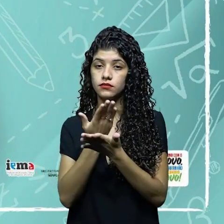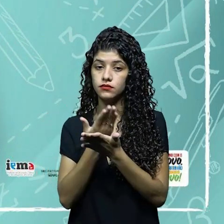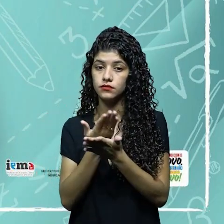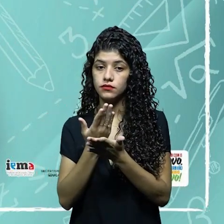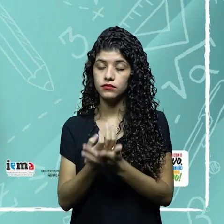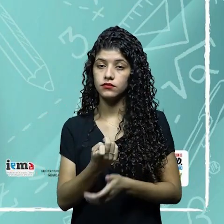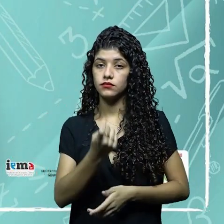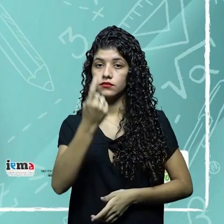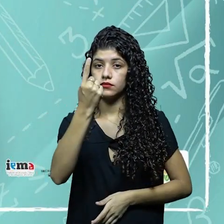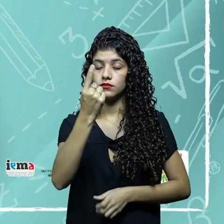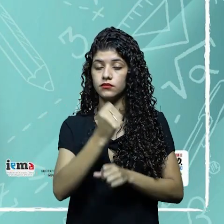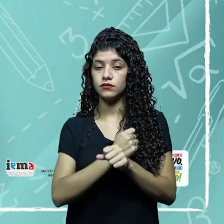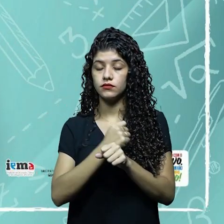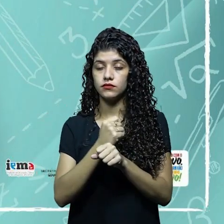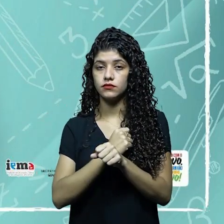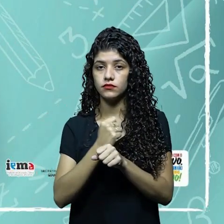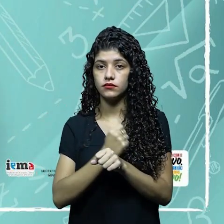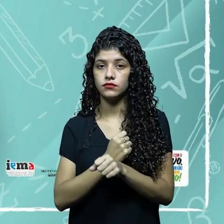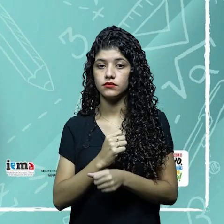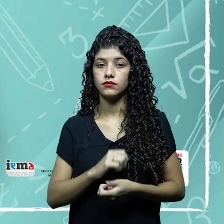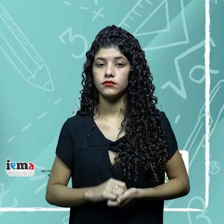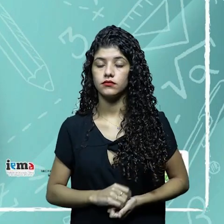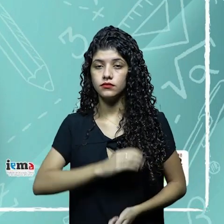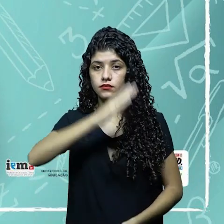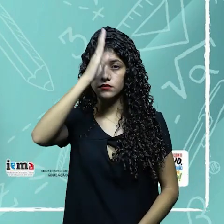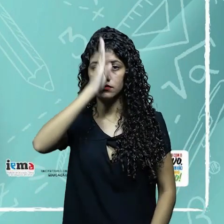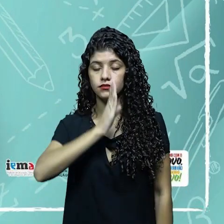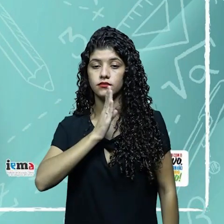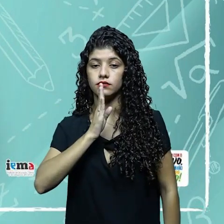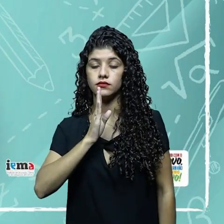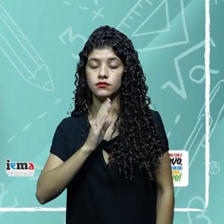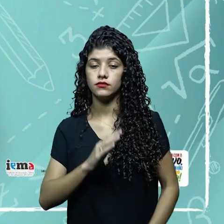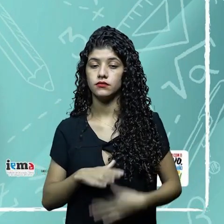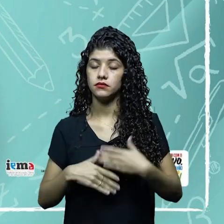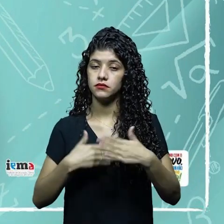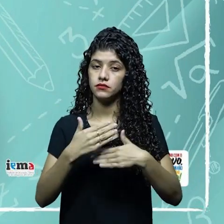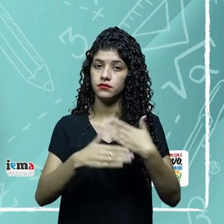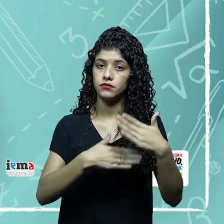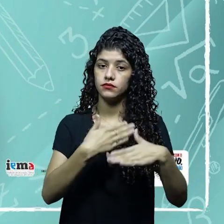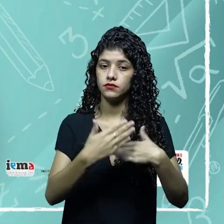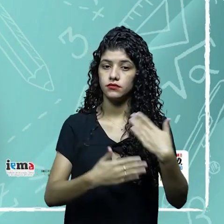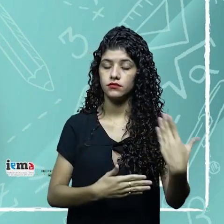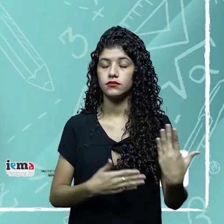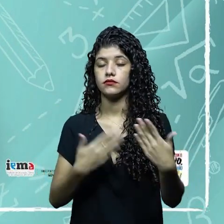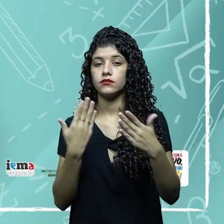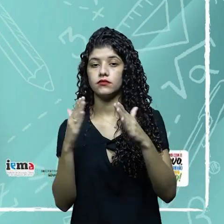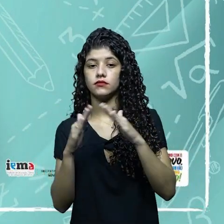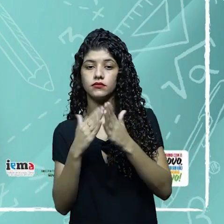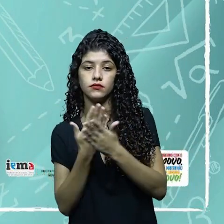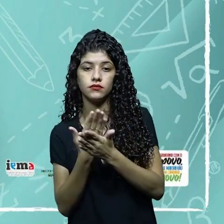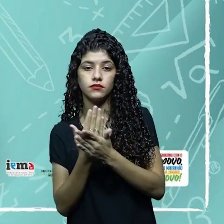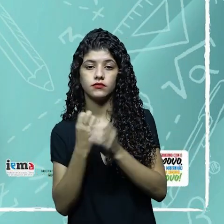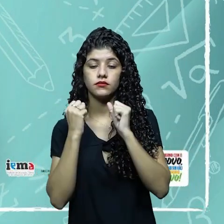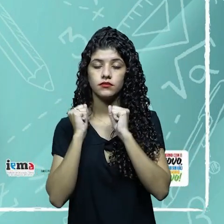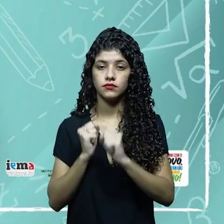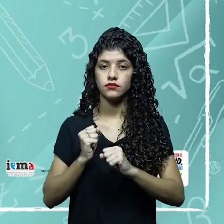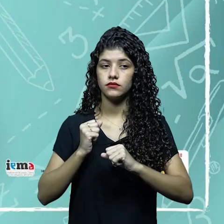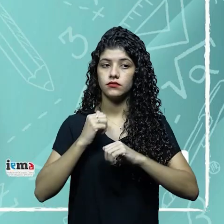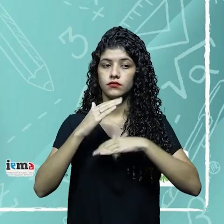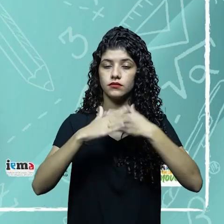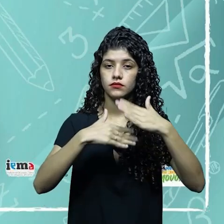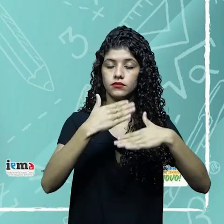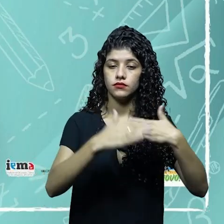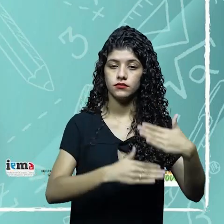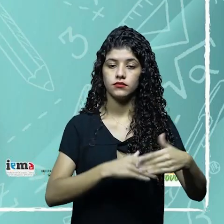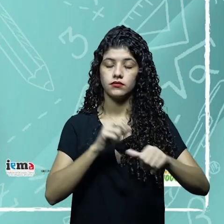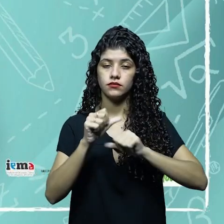de estudante por 1 ano, tá? De graça. E aí, à medida que você ainda estiver na escola, você pode renovar isso